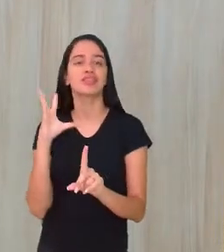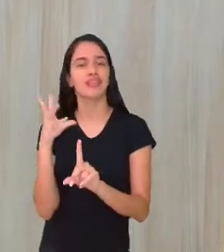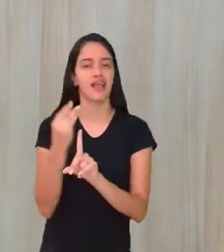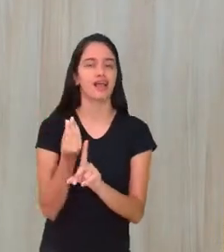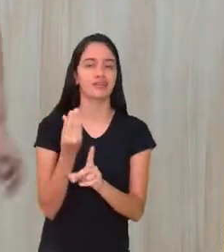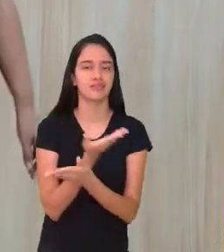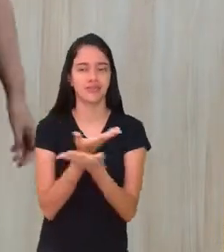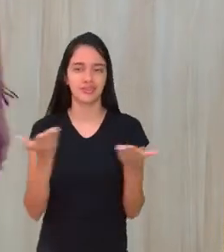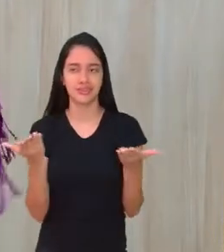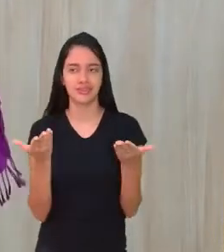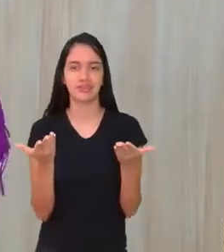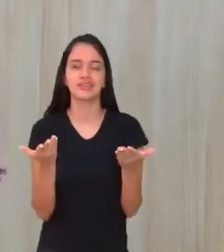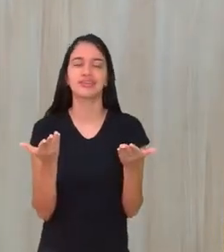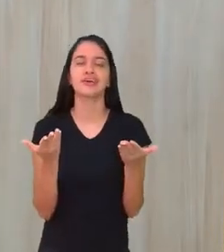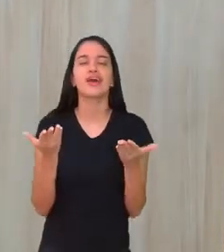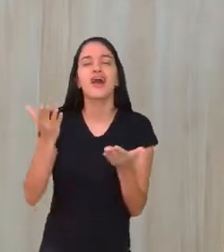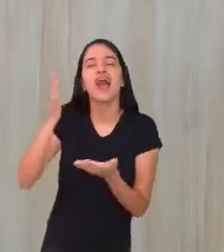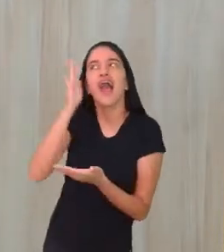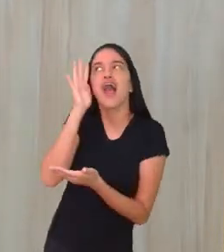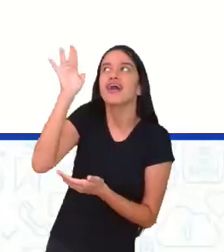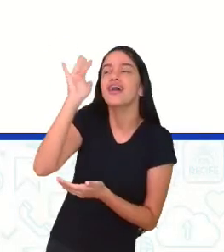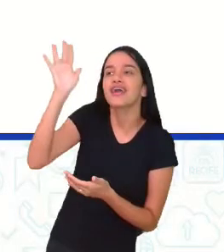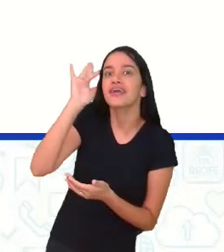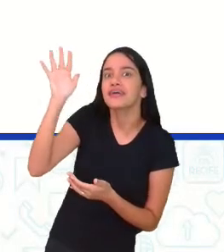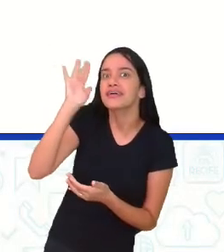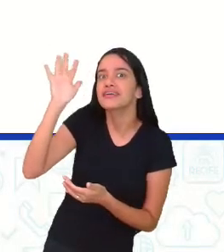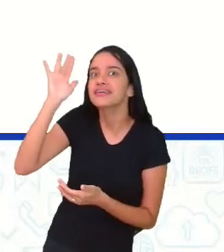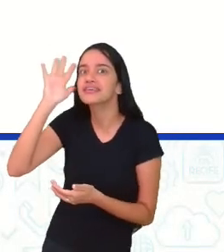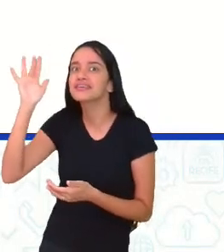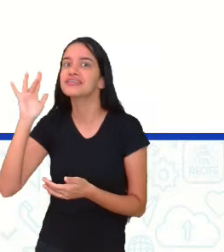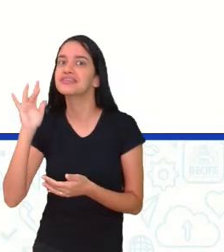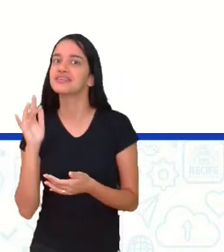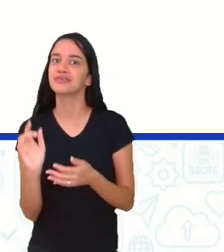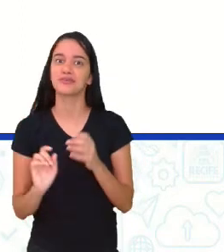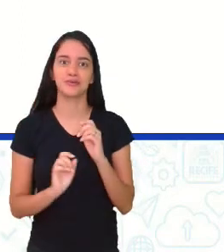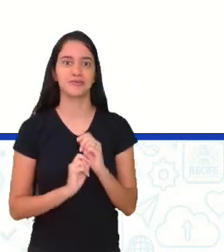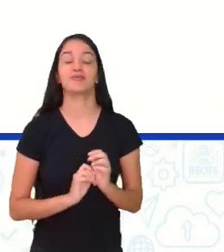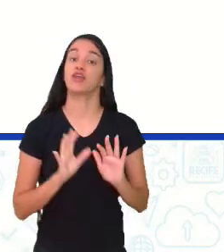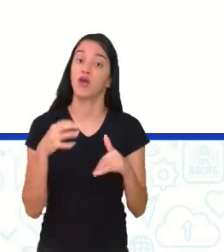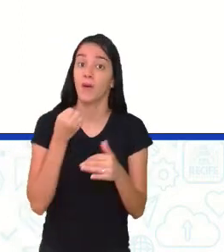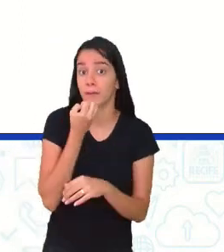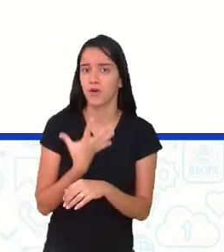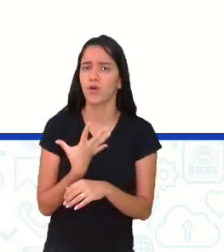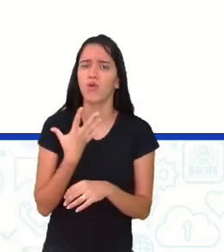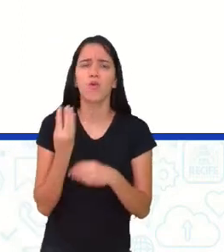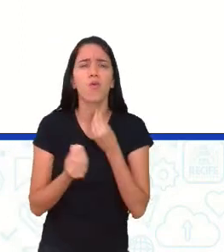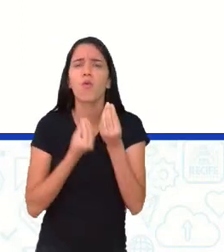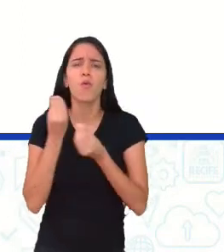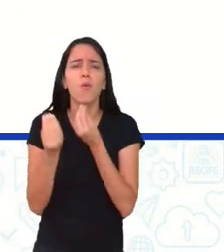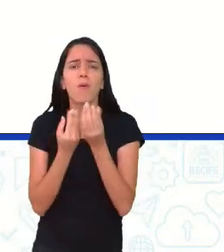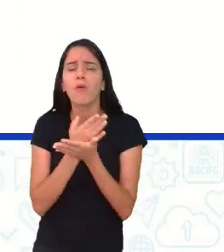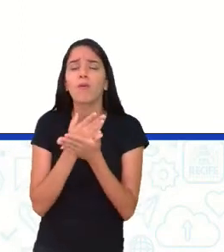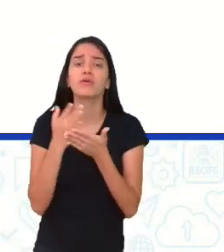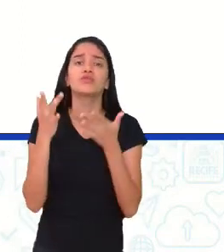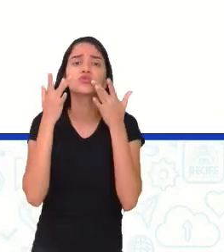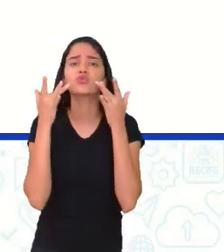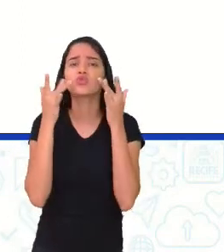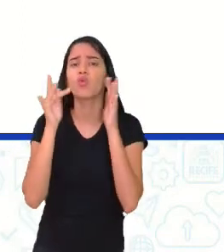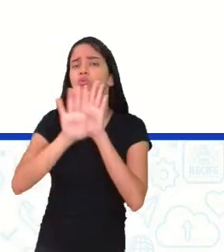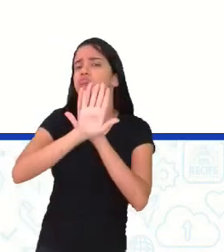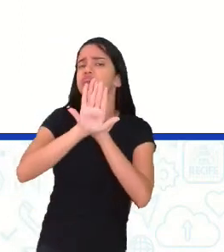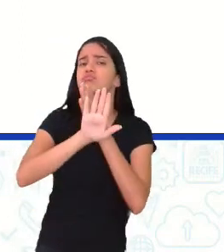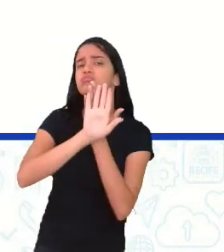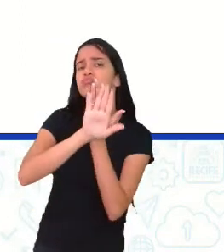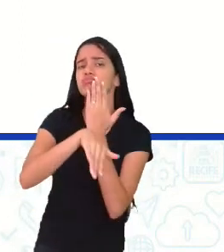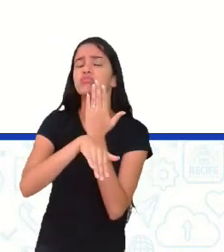vocês, e era uma vez... Bom, como é que começou o teatro de sombras? O